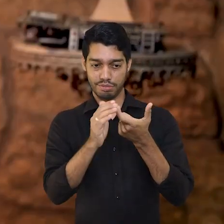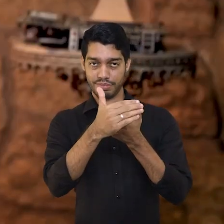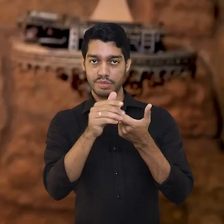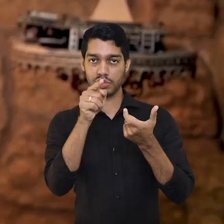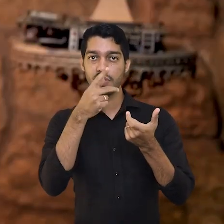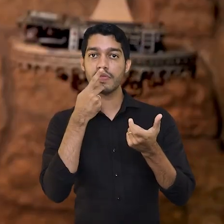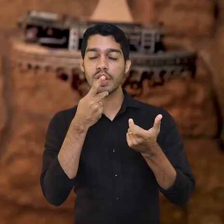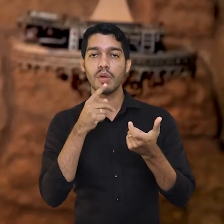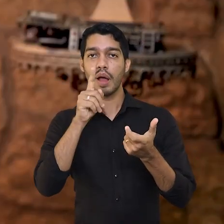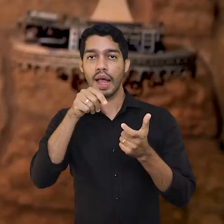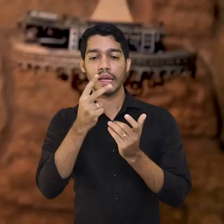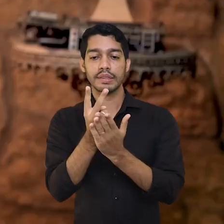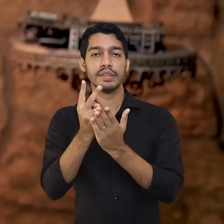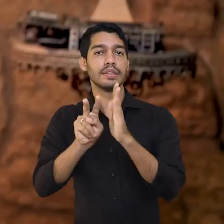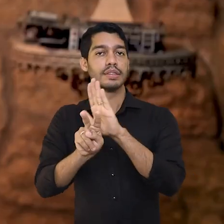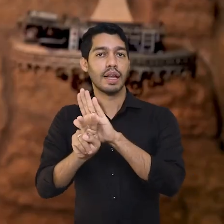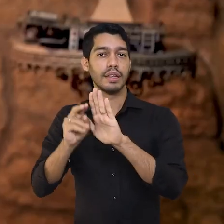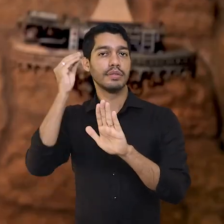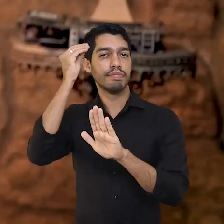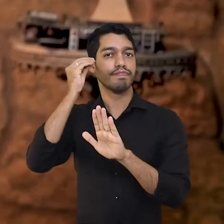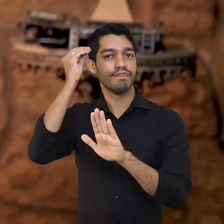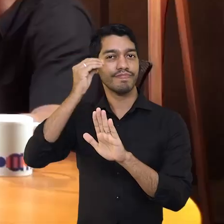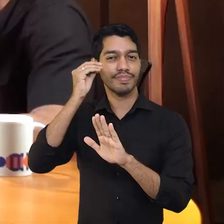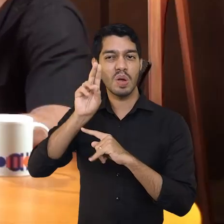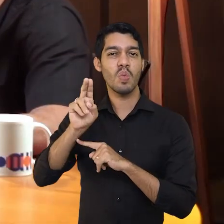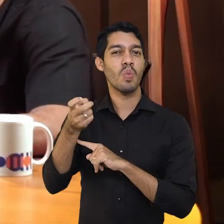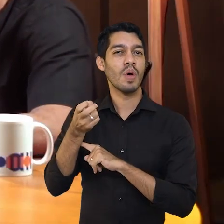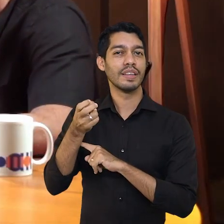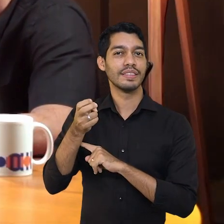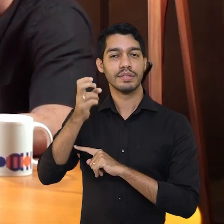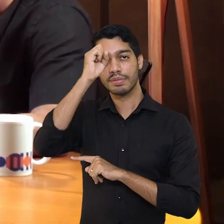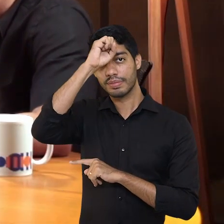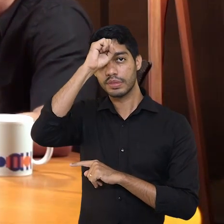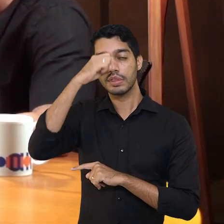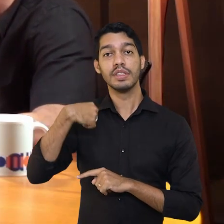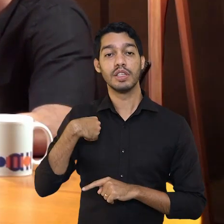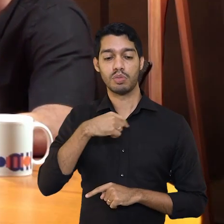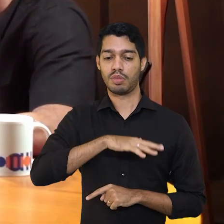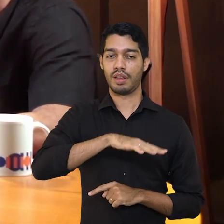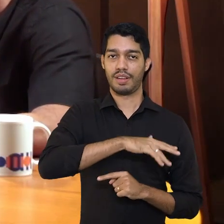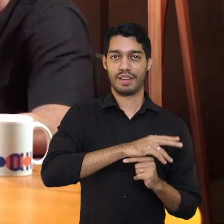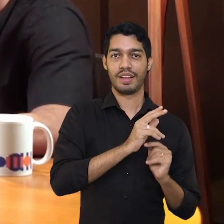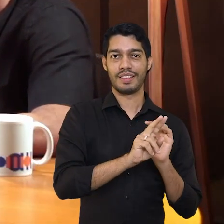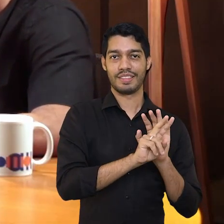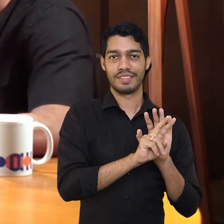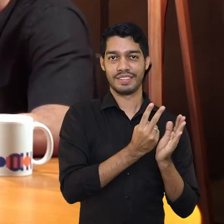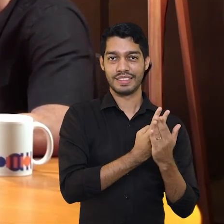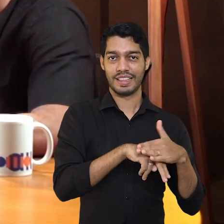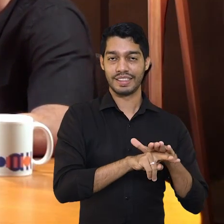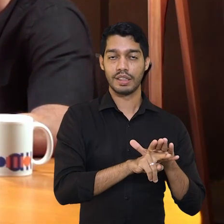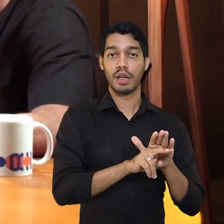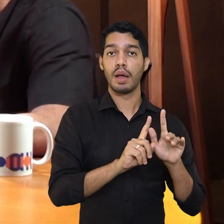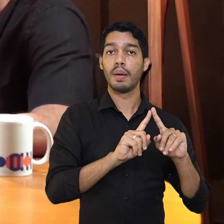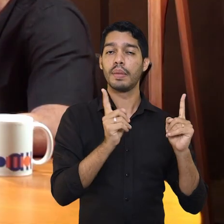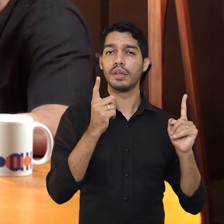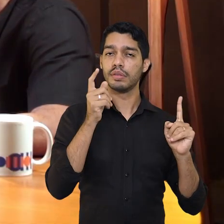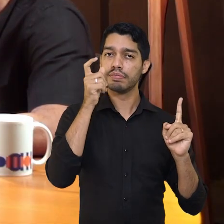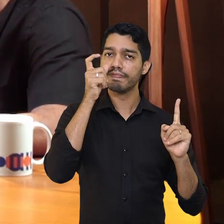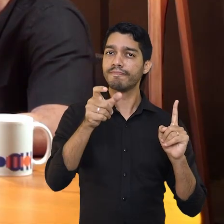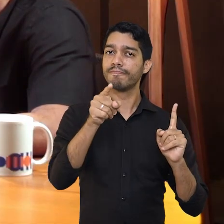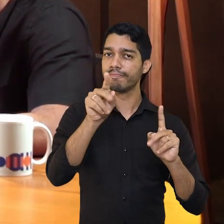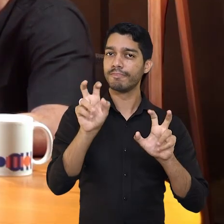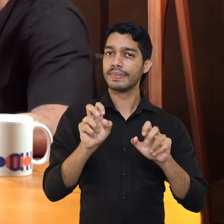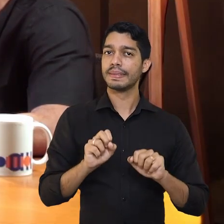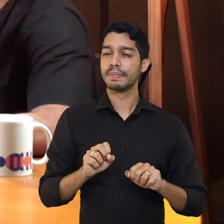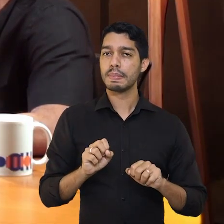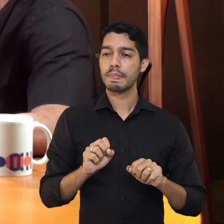falou, que é design de experiência de aprendizagem. Porque, como eu venho do design, achei muito interessante esse